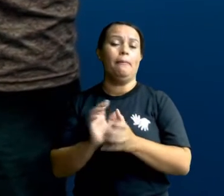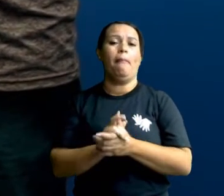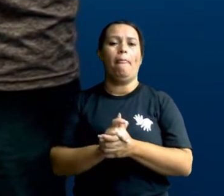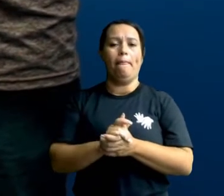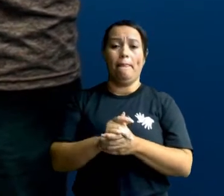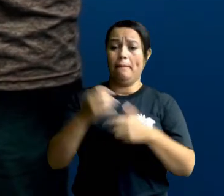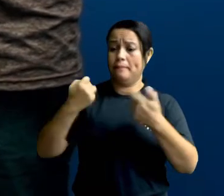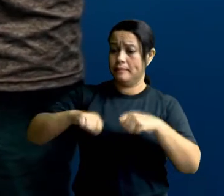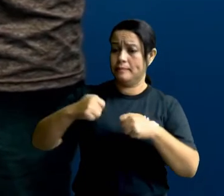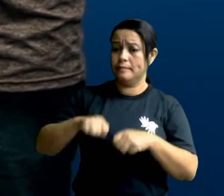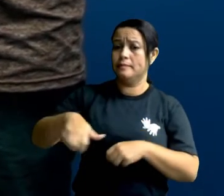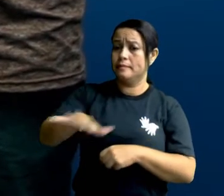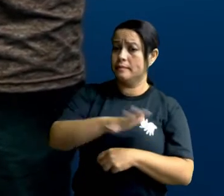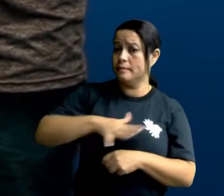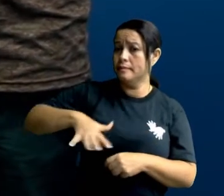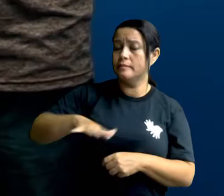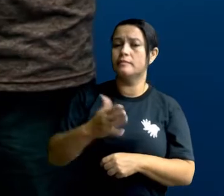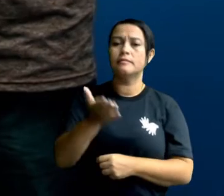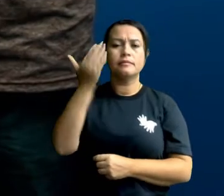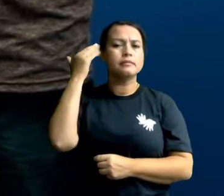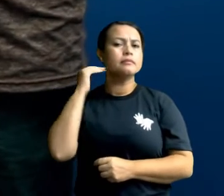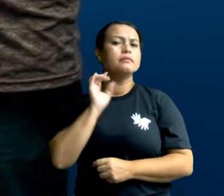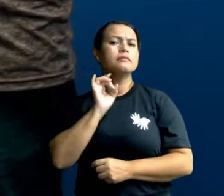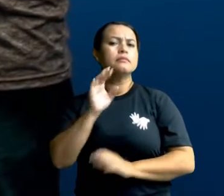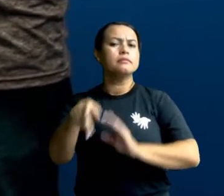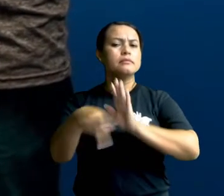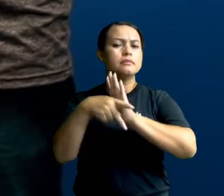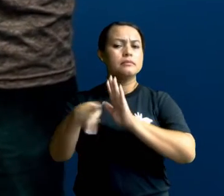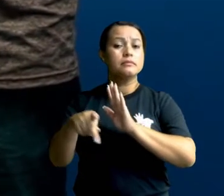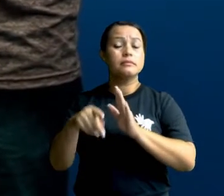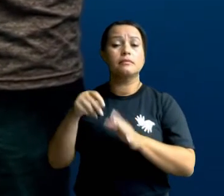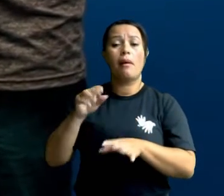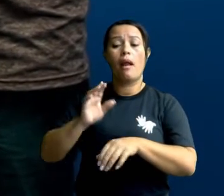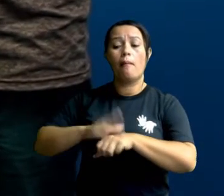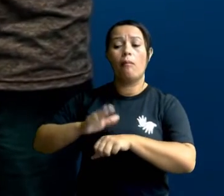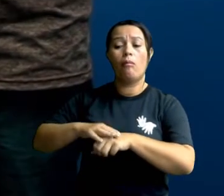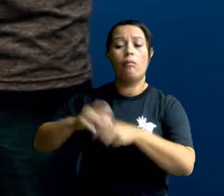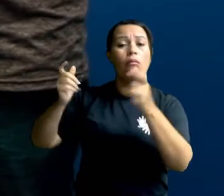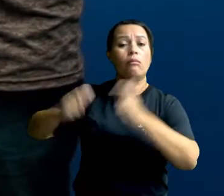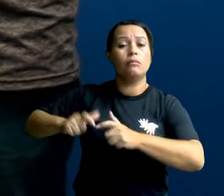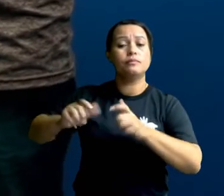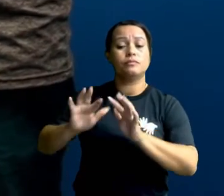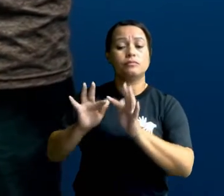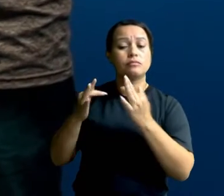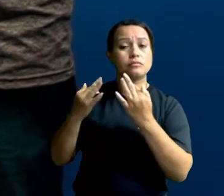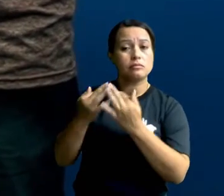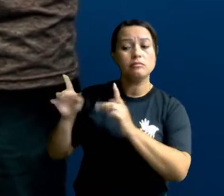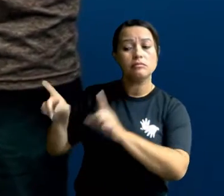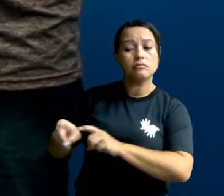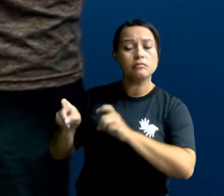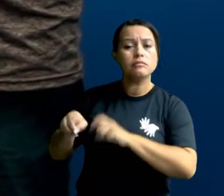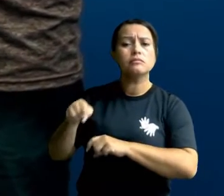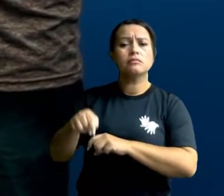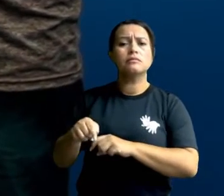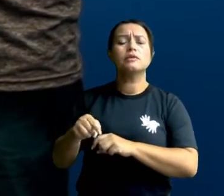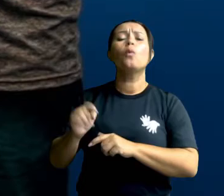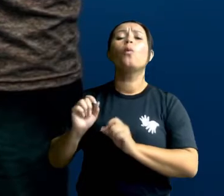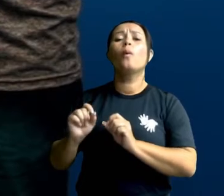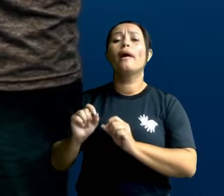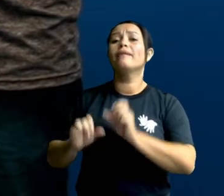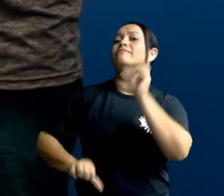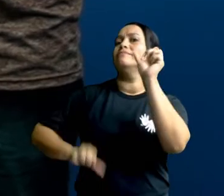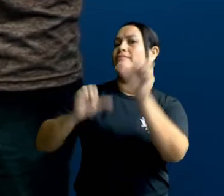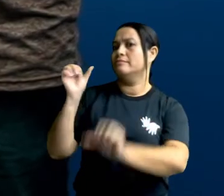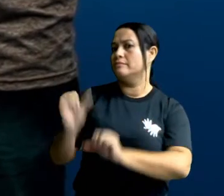áreas, né, que antigamente eram destinadas à produção local, aquela agricultura familiar, rural, elas